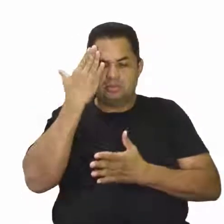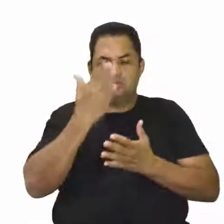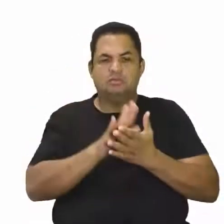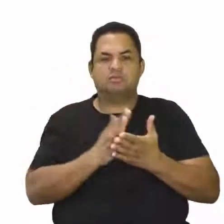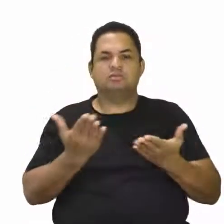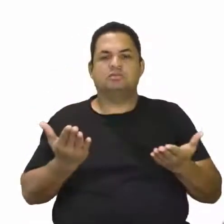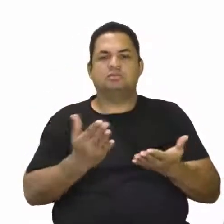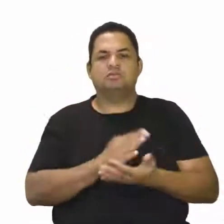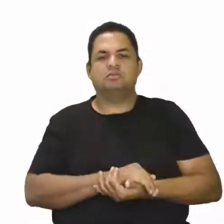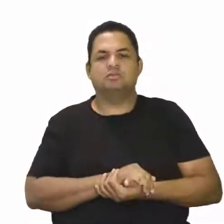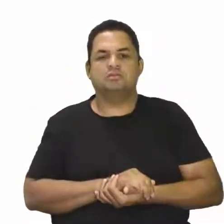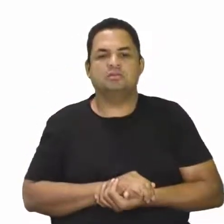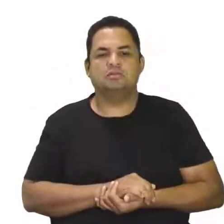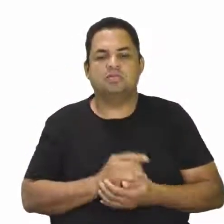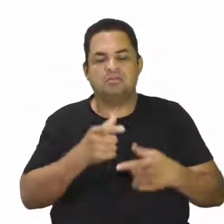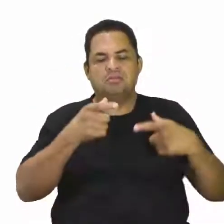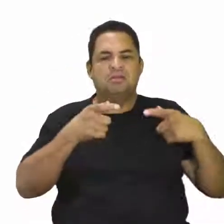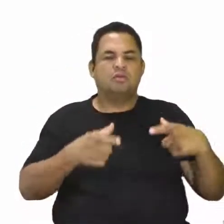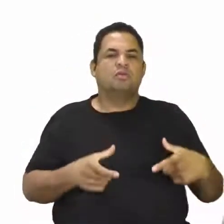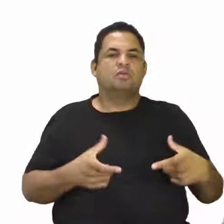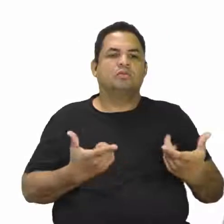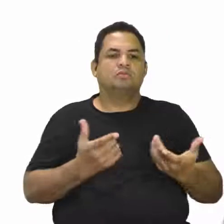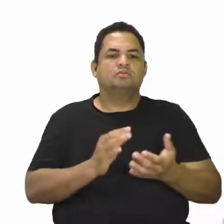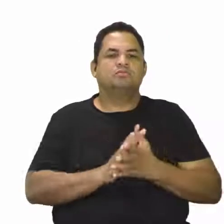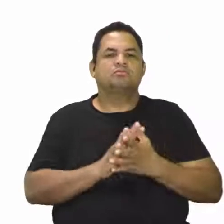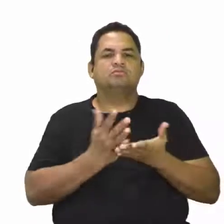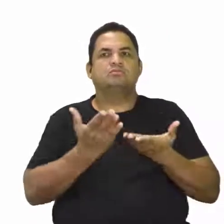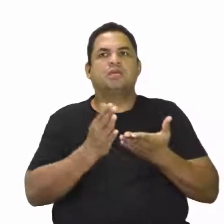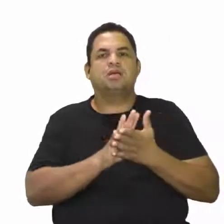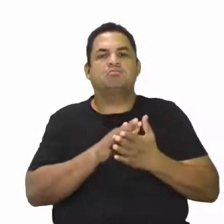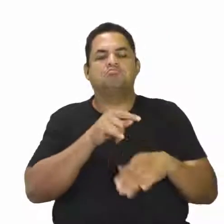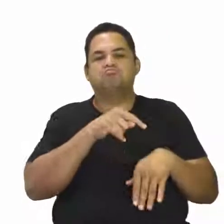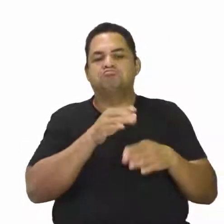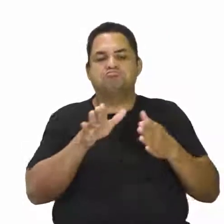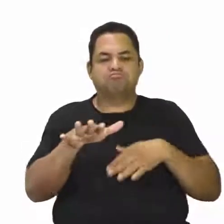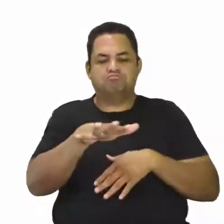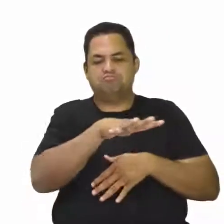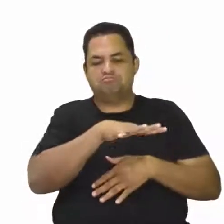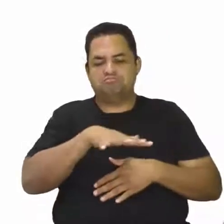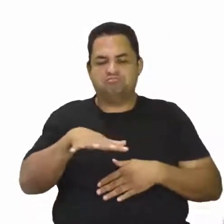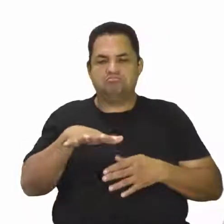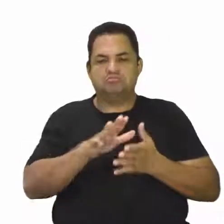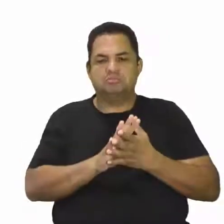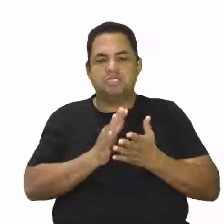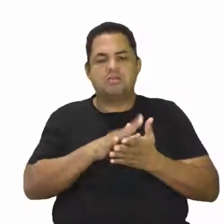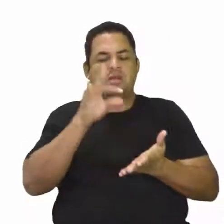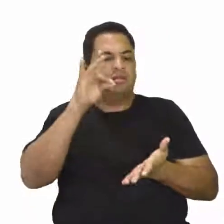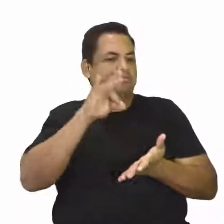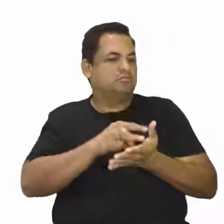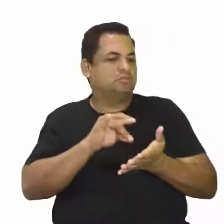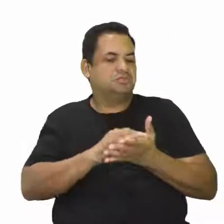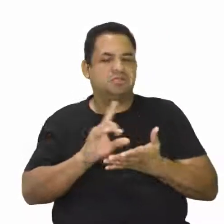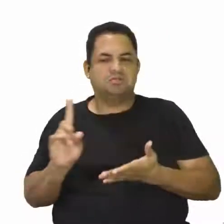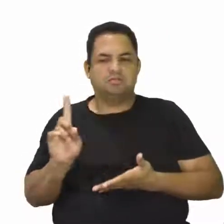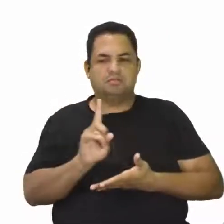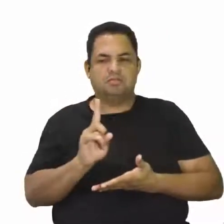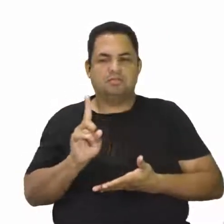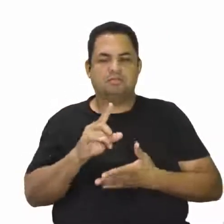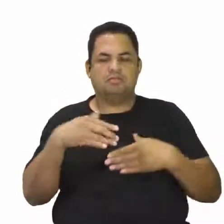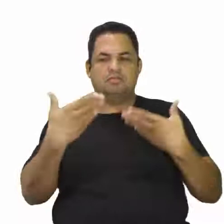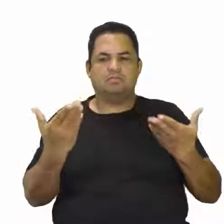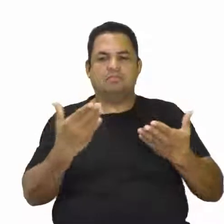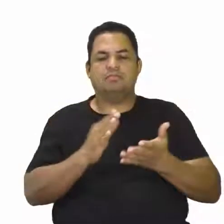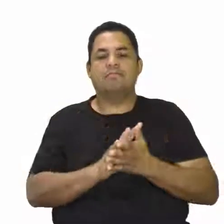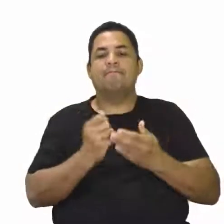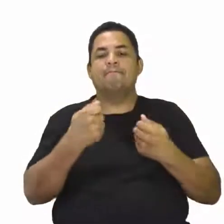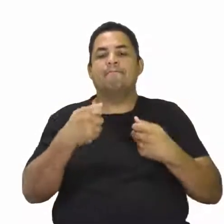está se referindo a um lugar, a um tempo, no espaço, se é uma afirmação, se é uma negação. E eles